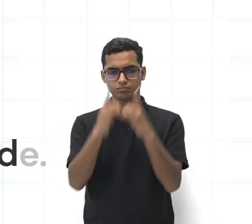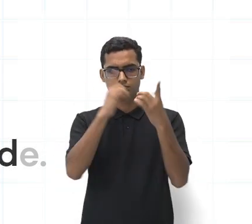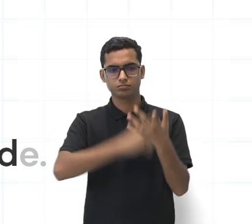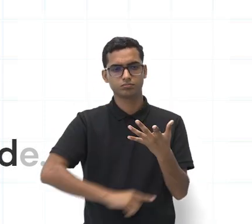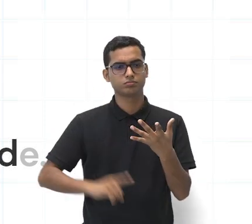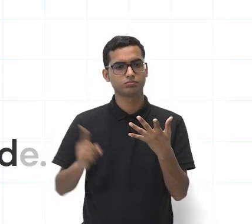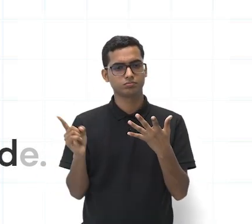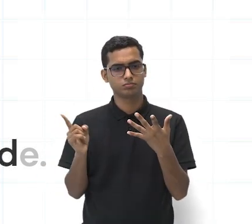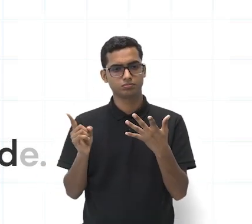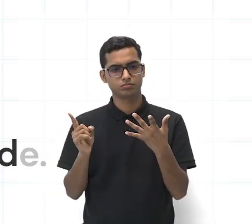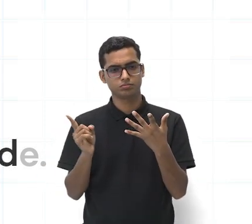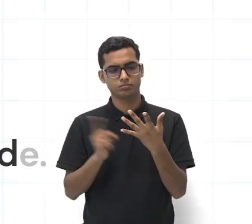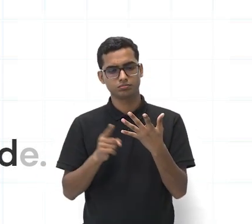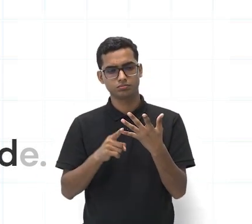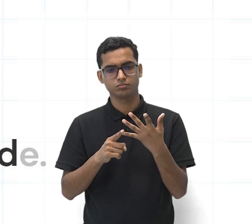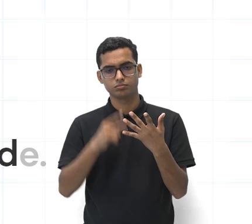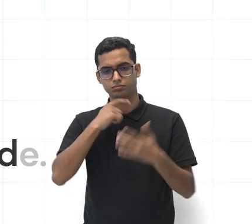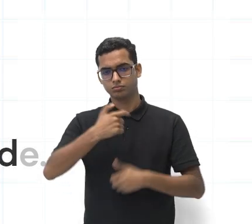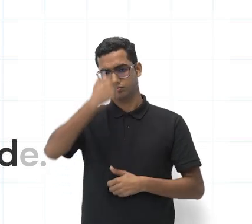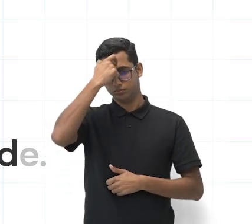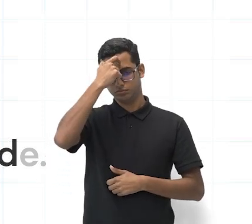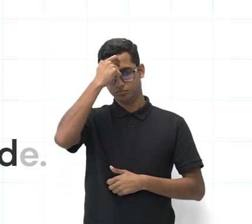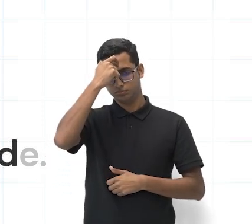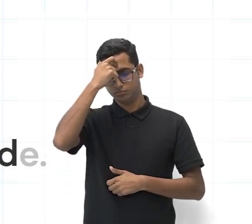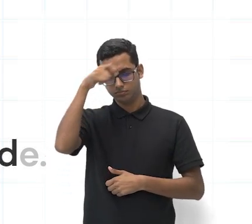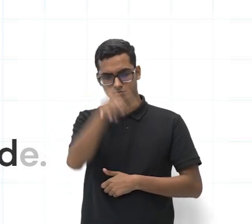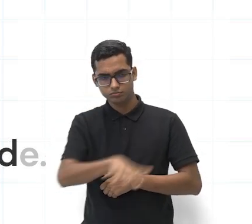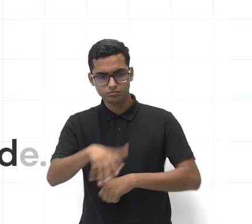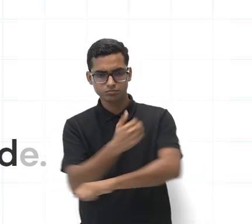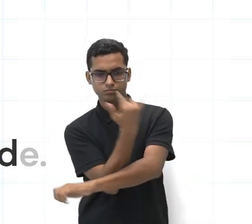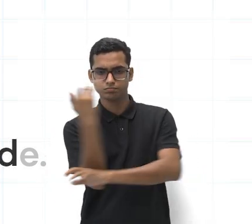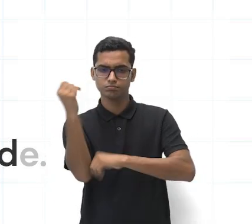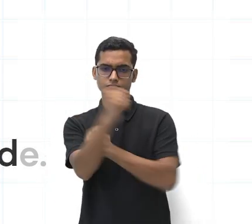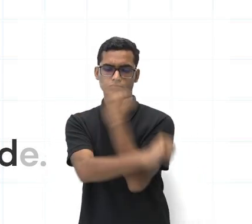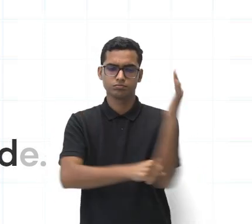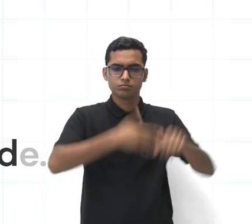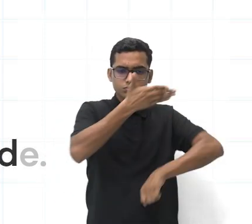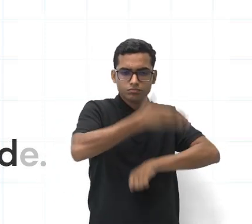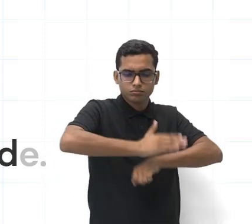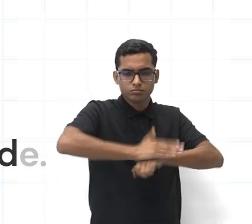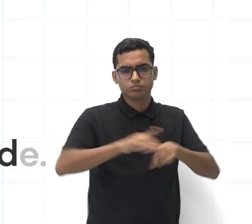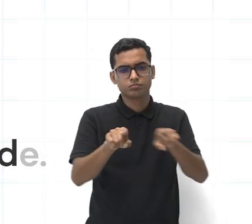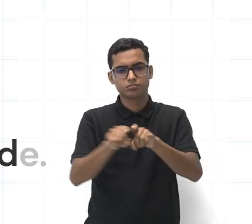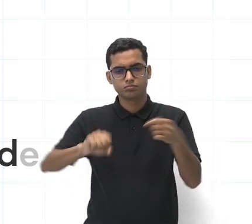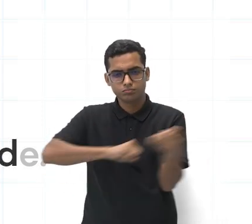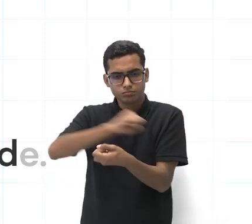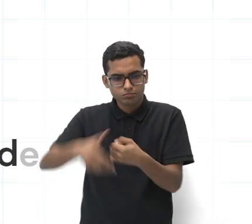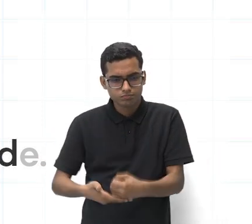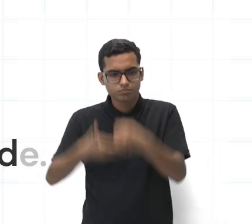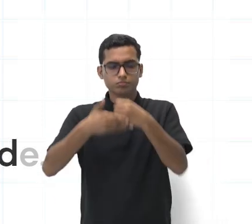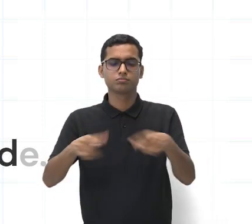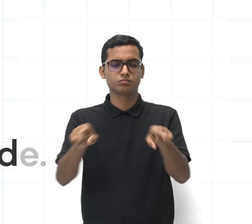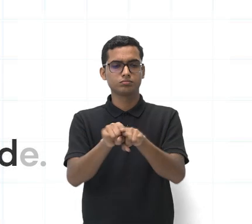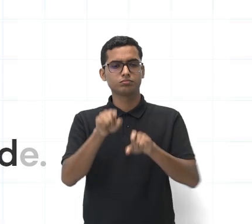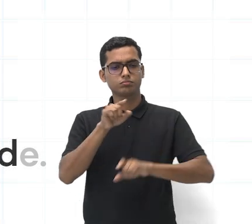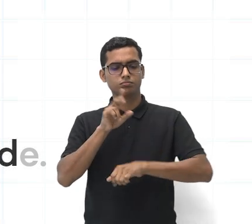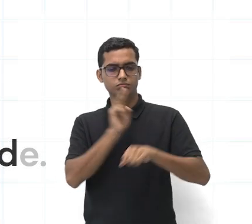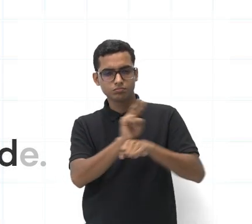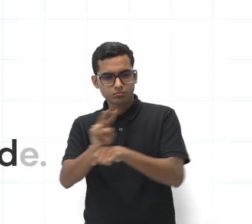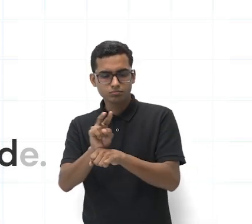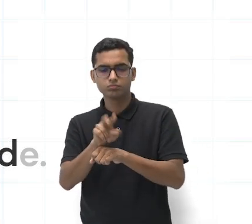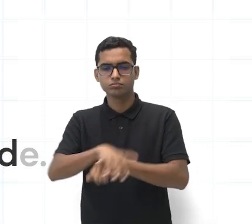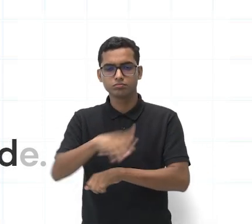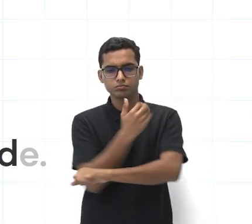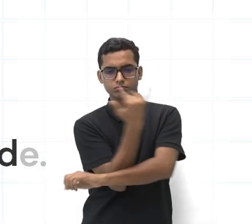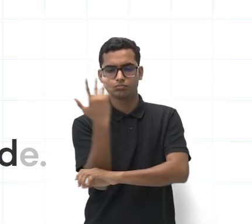dinâmica. E, por fim, nós temos aí conscientização sobre questões ambientais e práticas